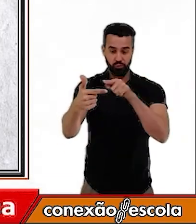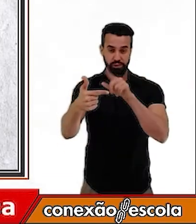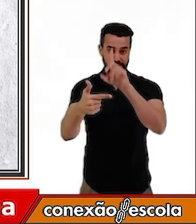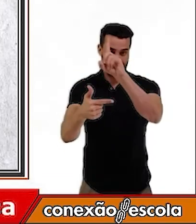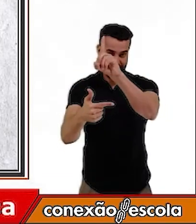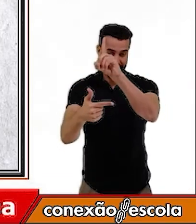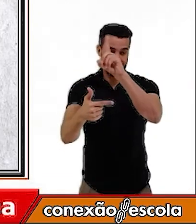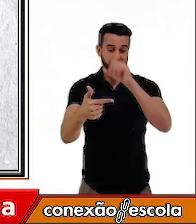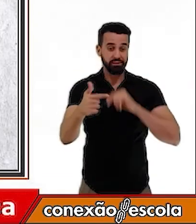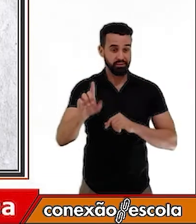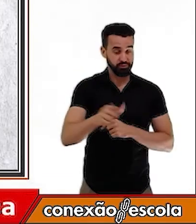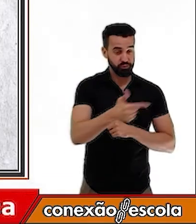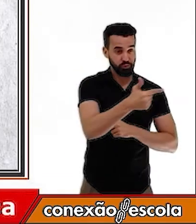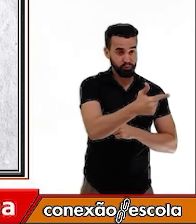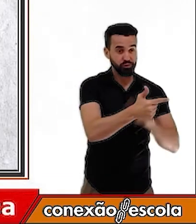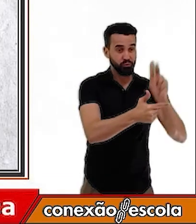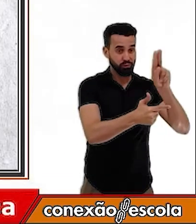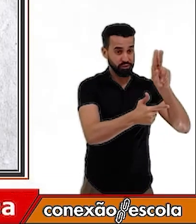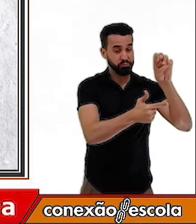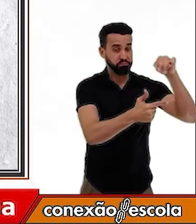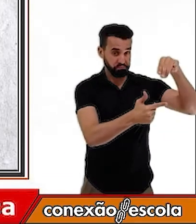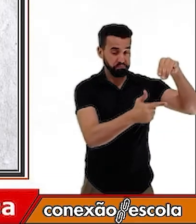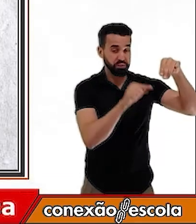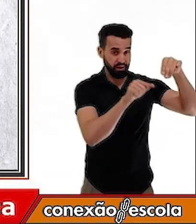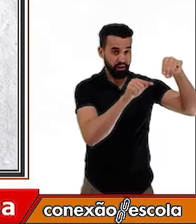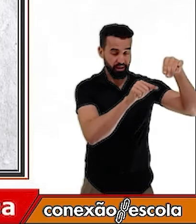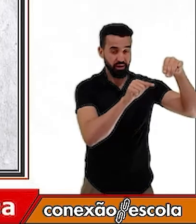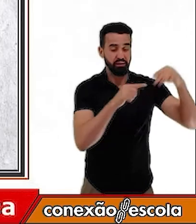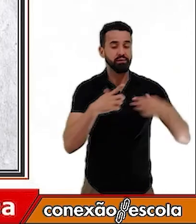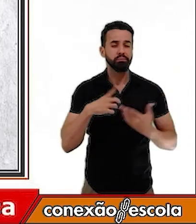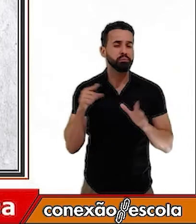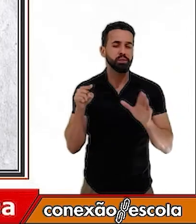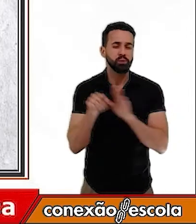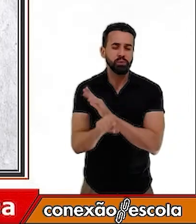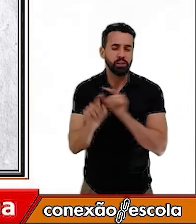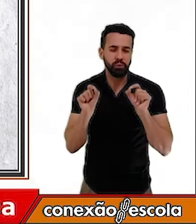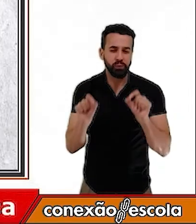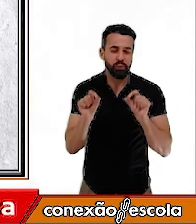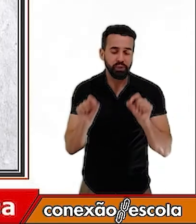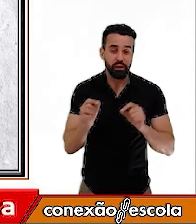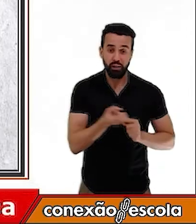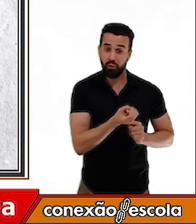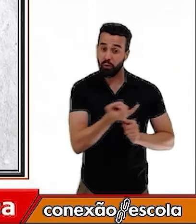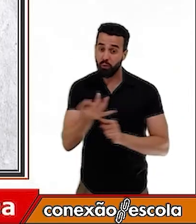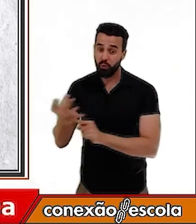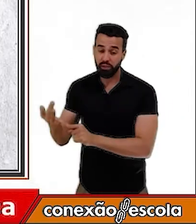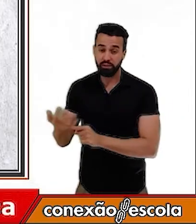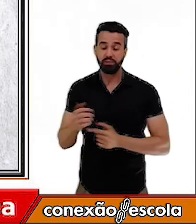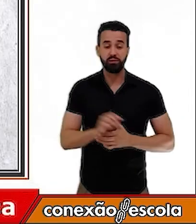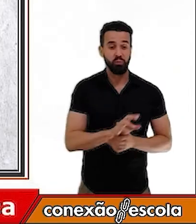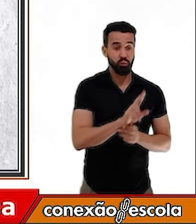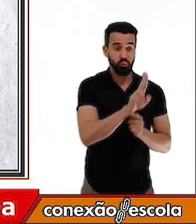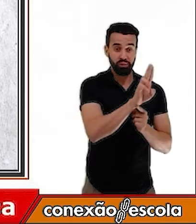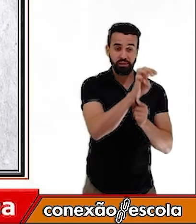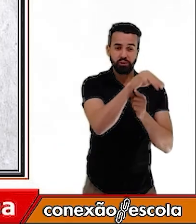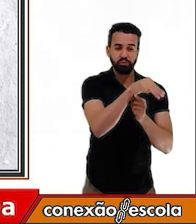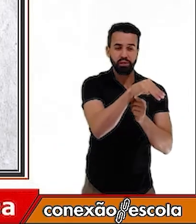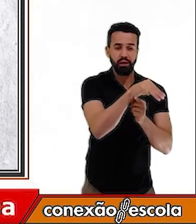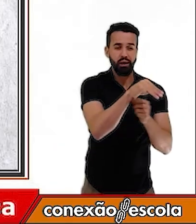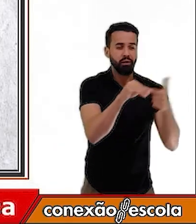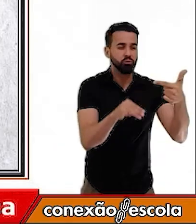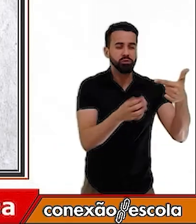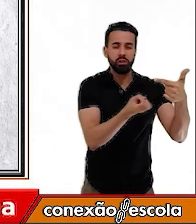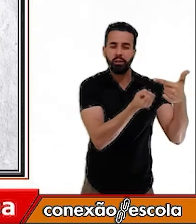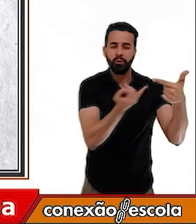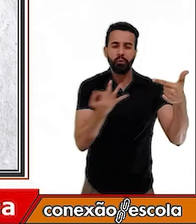e o 2 da unidade de milhar. O que ele está perguntando aí é quantas unidades de milhar tem no número que representa